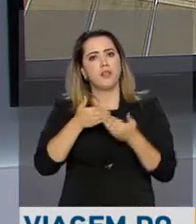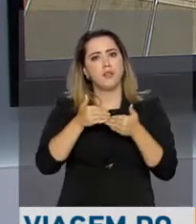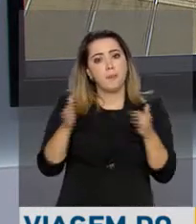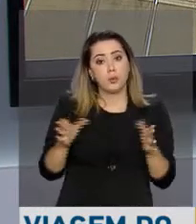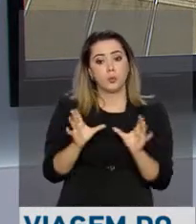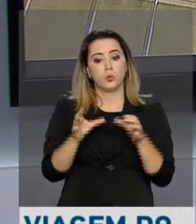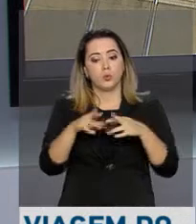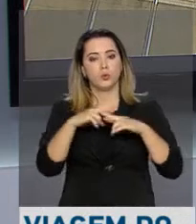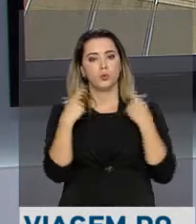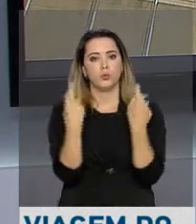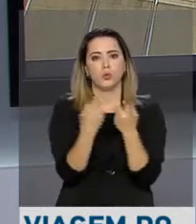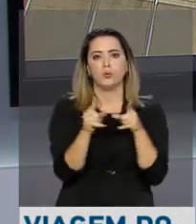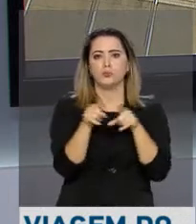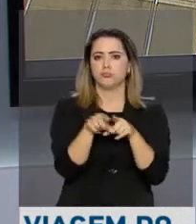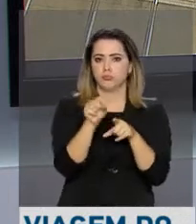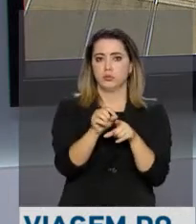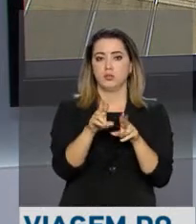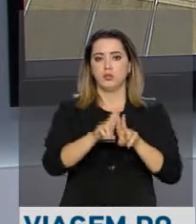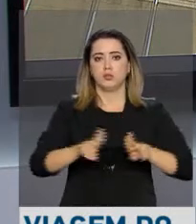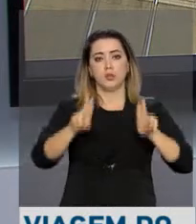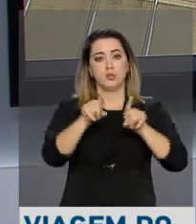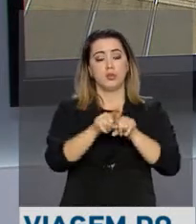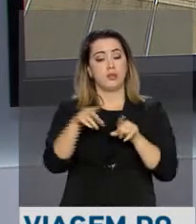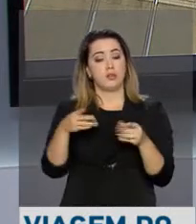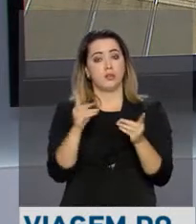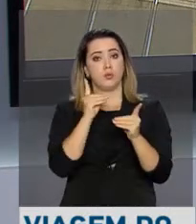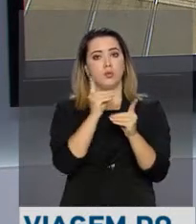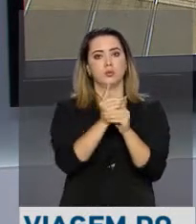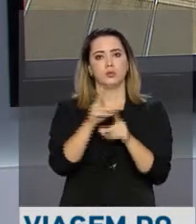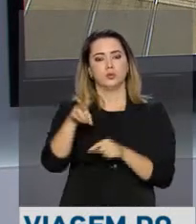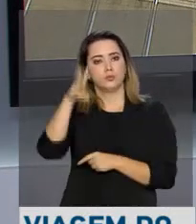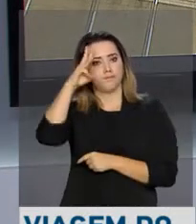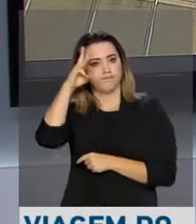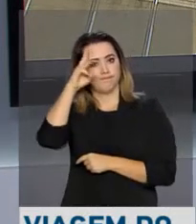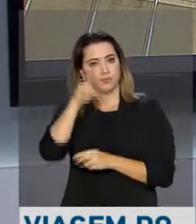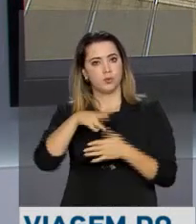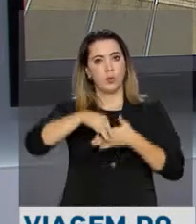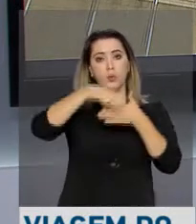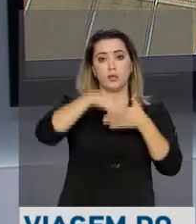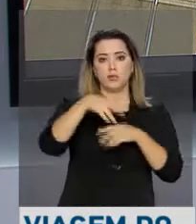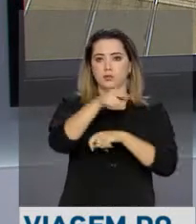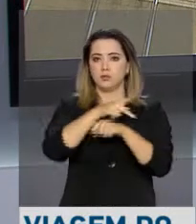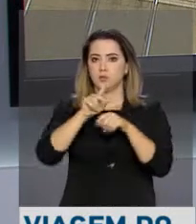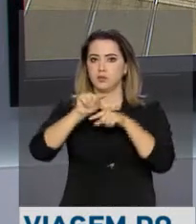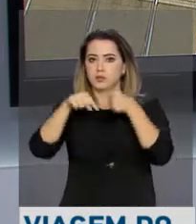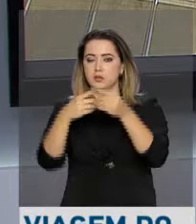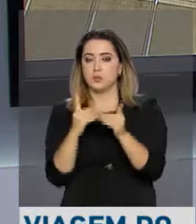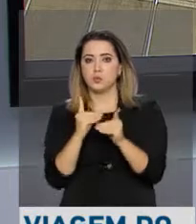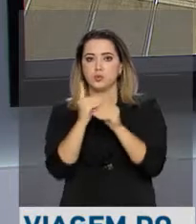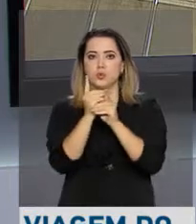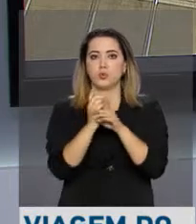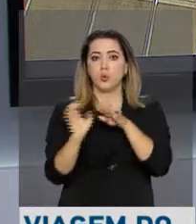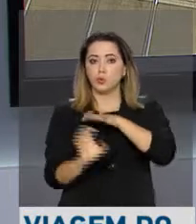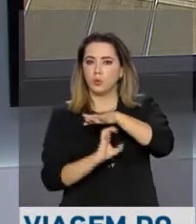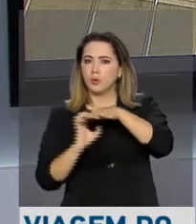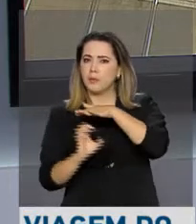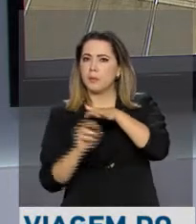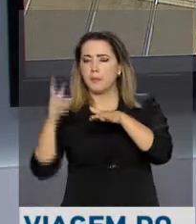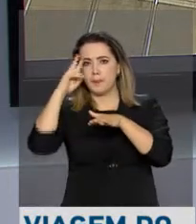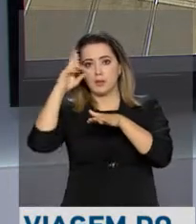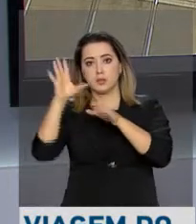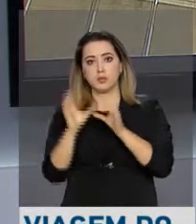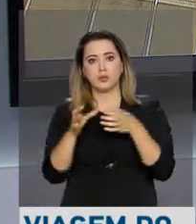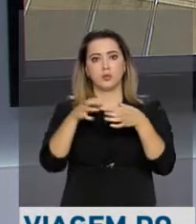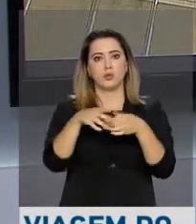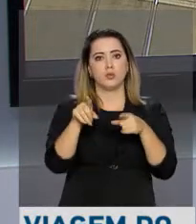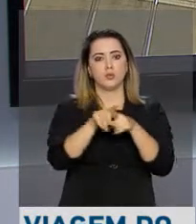do evento ele se reuniu nesta terça feira com líderes de vários países depois de um encontro com investidores organizado pelo conselho